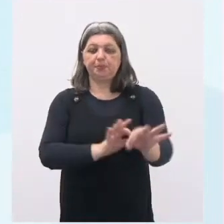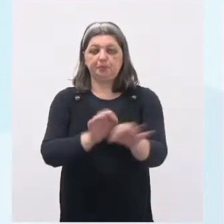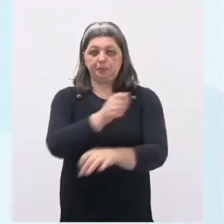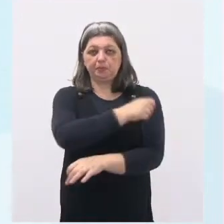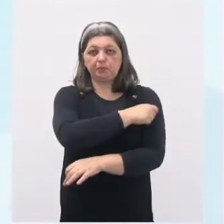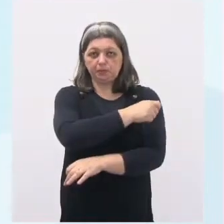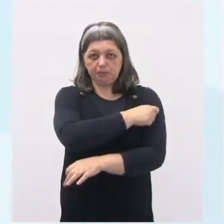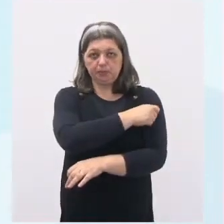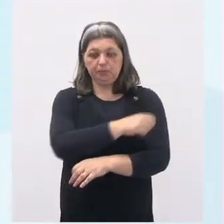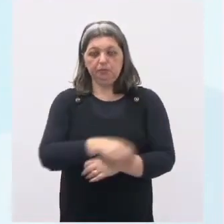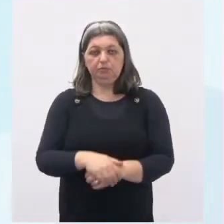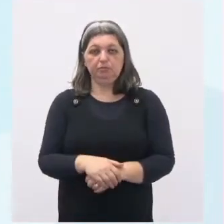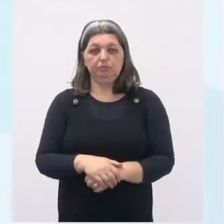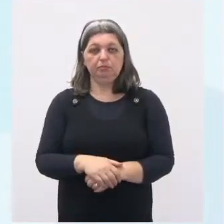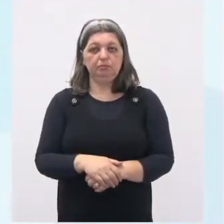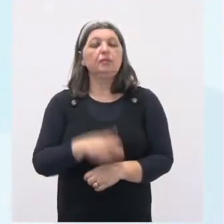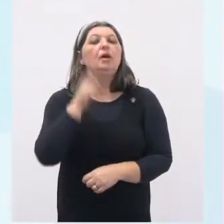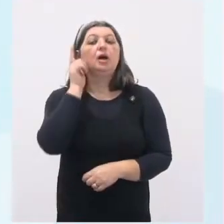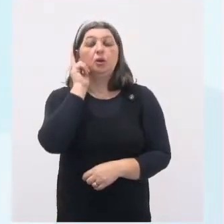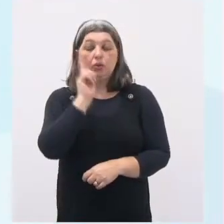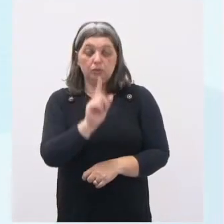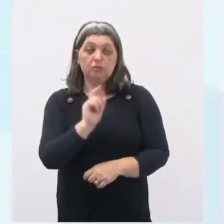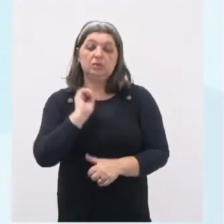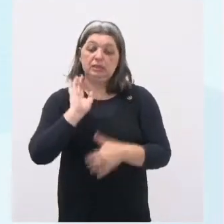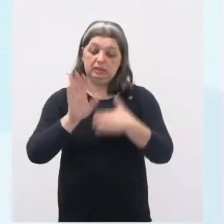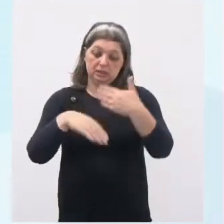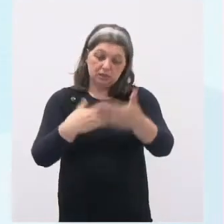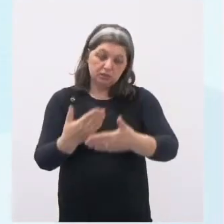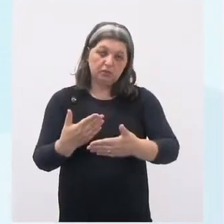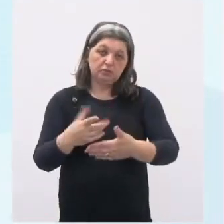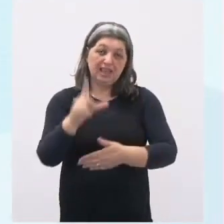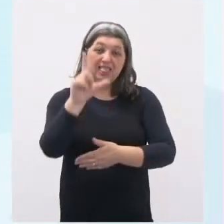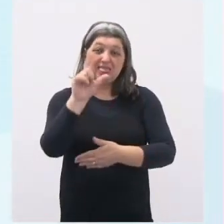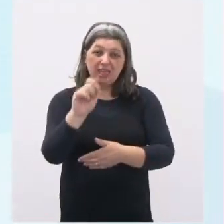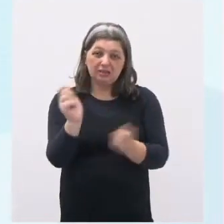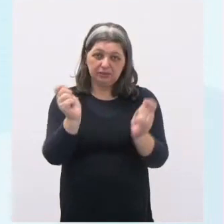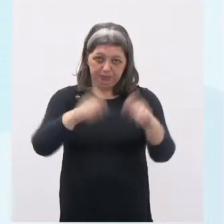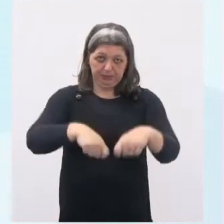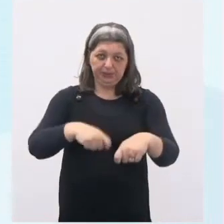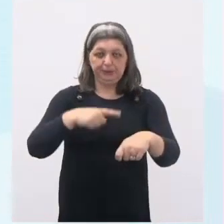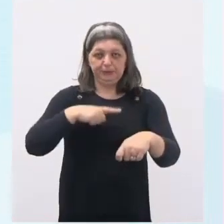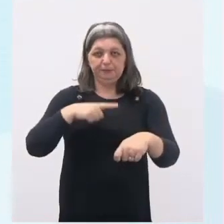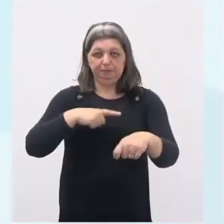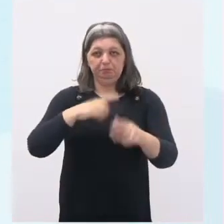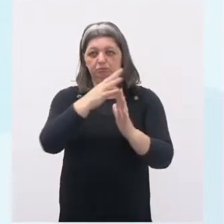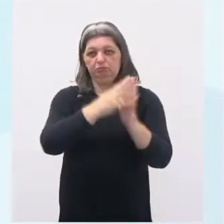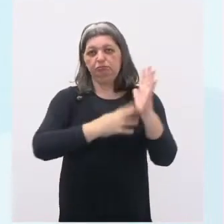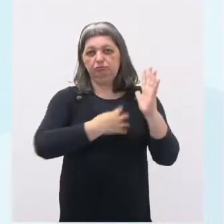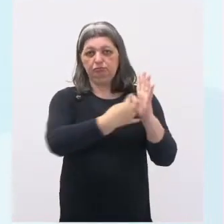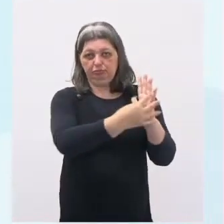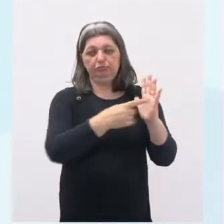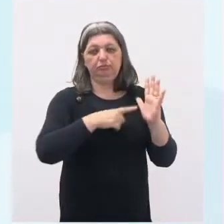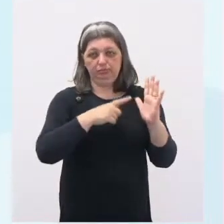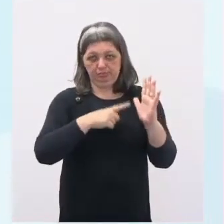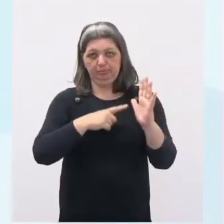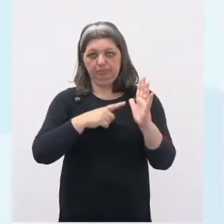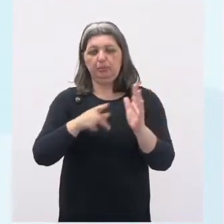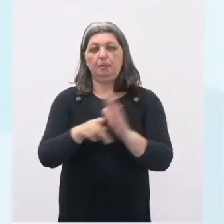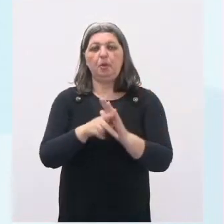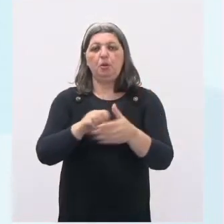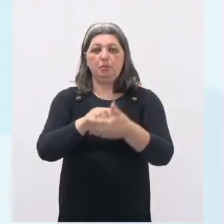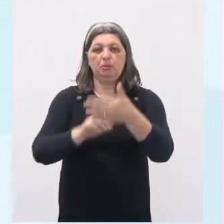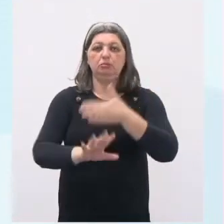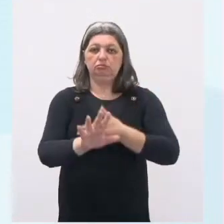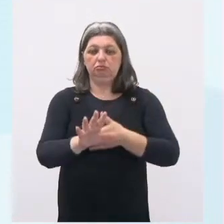né, para que eles consigam desenvolver essas 10 competências que estão articuladas dentro do nosso currículo,